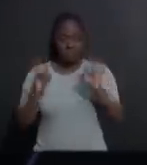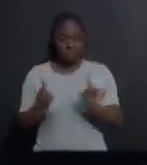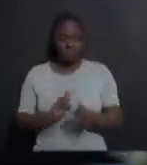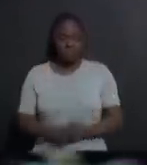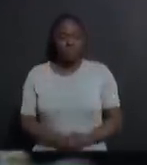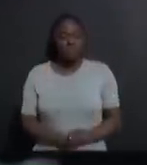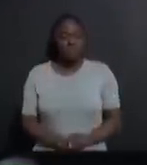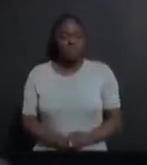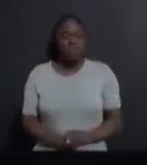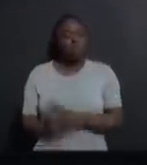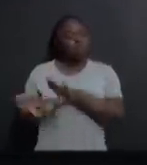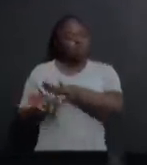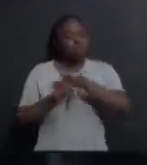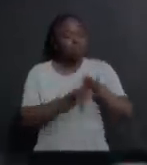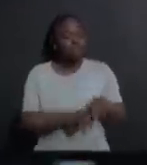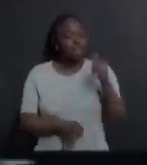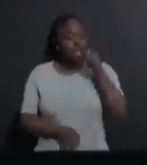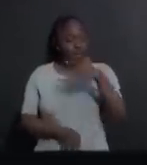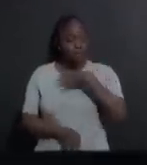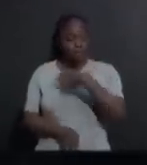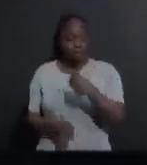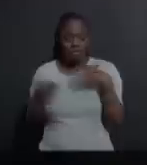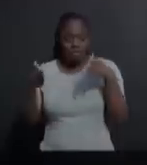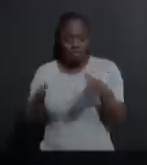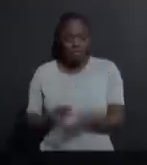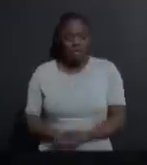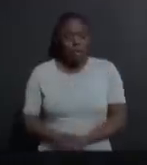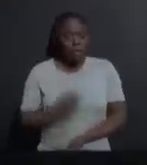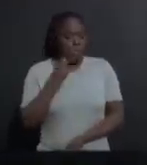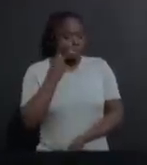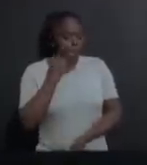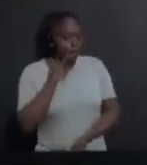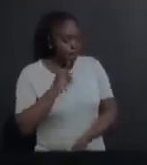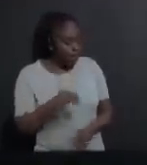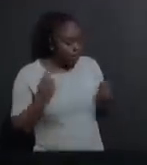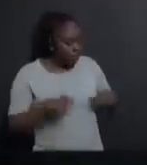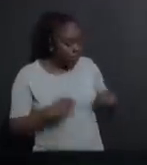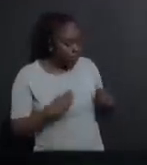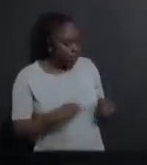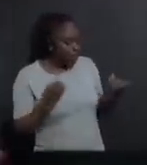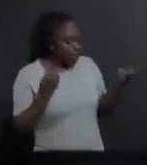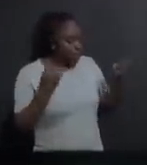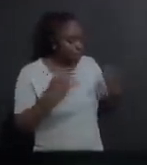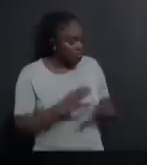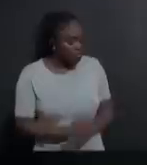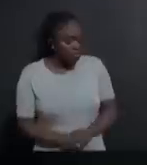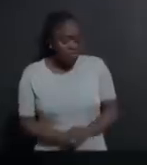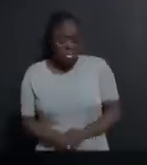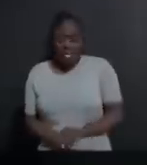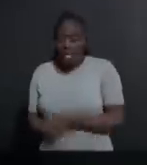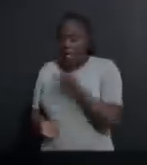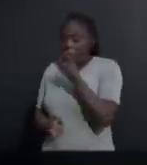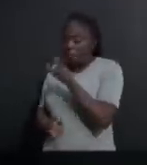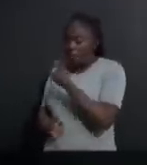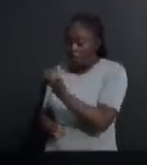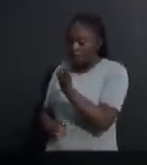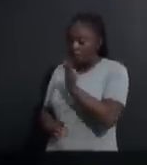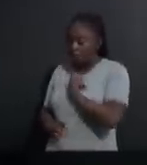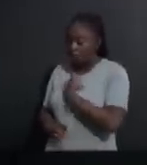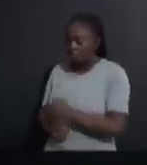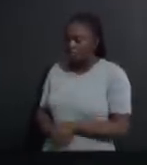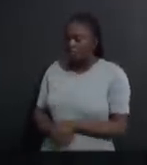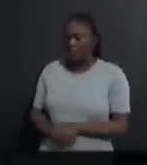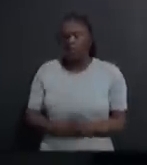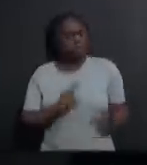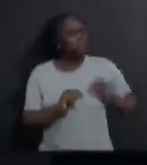Aí, chega a Emily: pai, tem que te contar. O quê? Daquela palavra. Que palavra? O que você me falou?